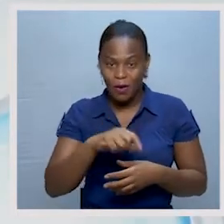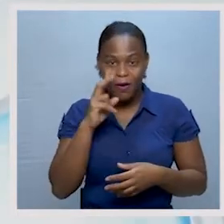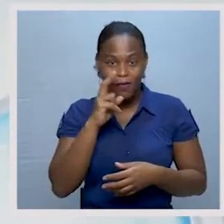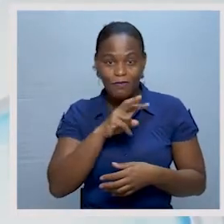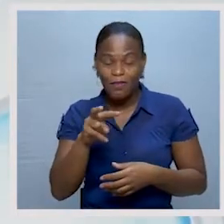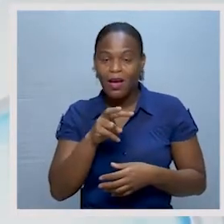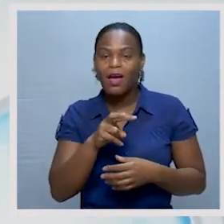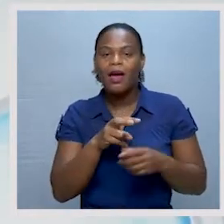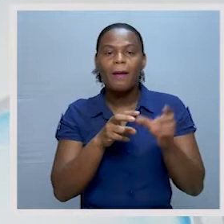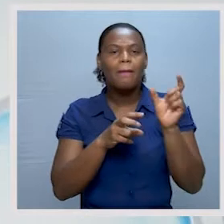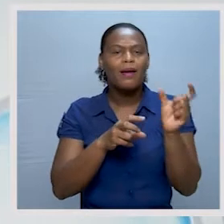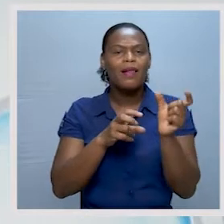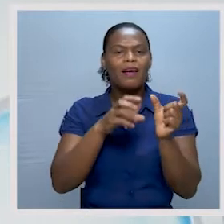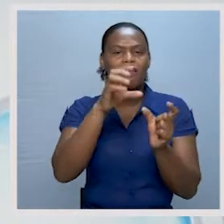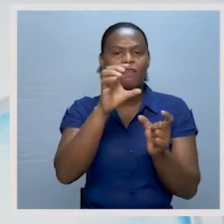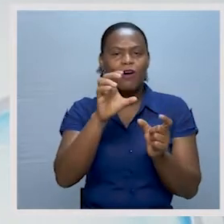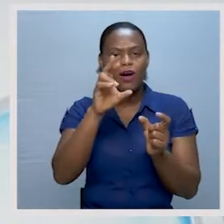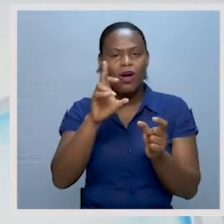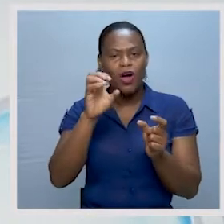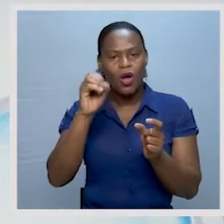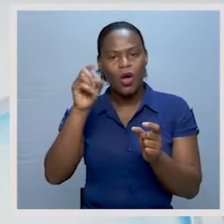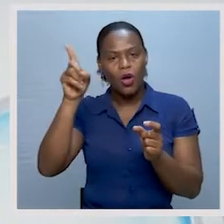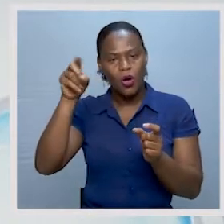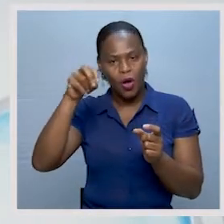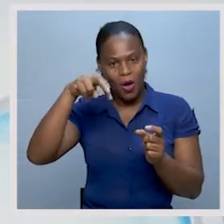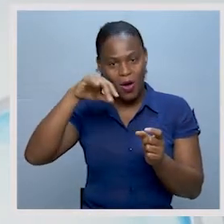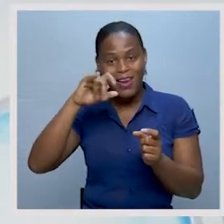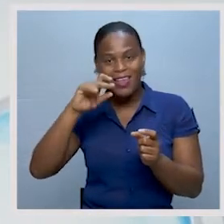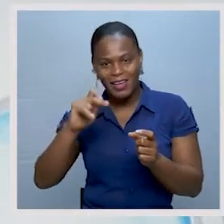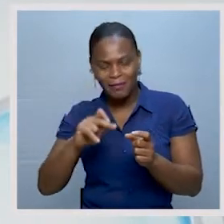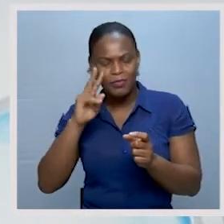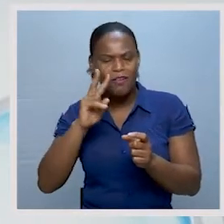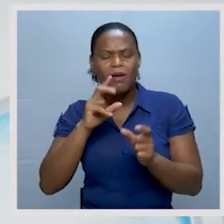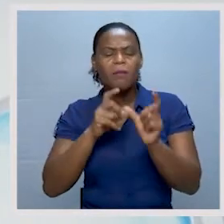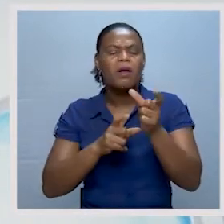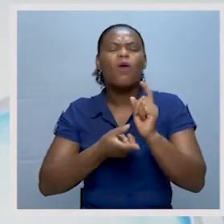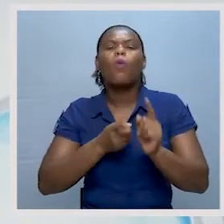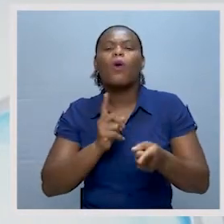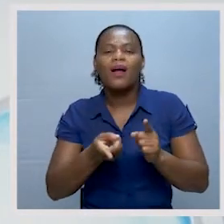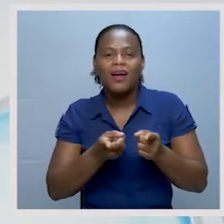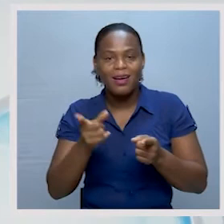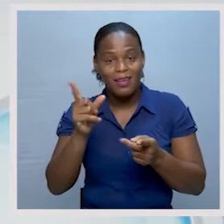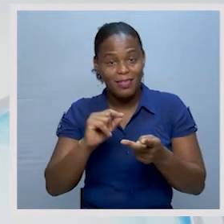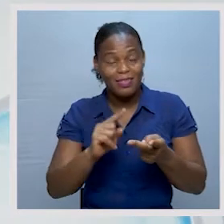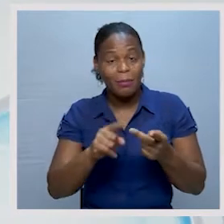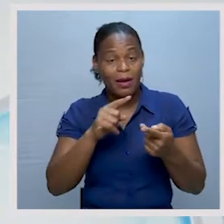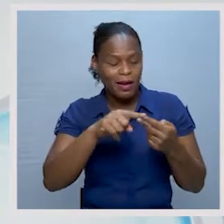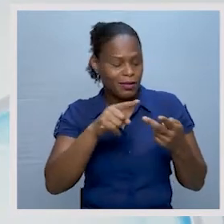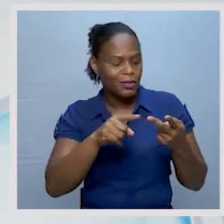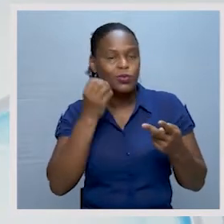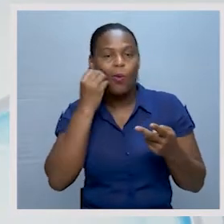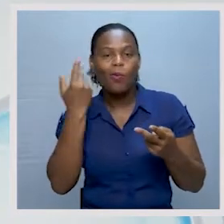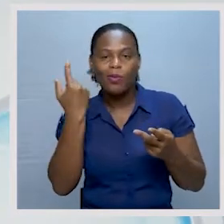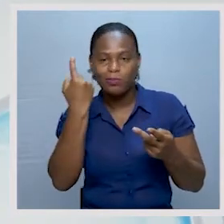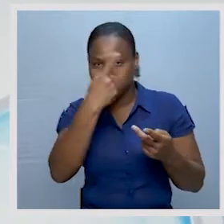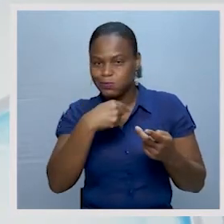aqui a ver a crónica, o conceito da crónica, estão a relembrar? E também as características